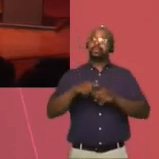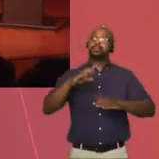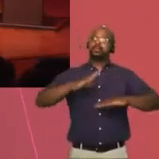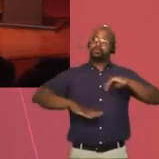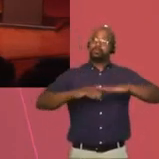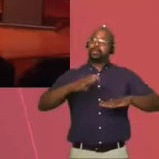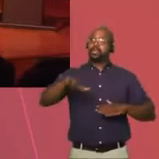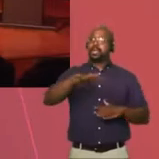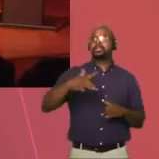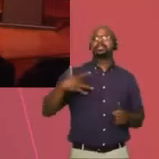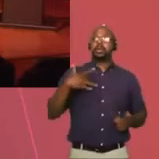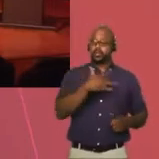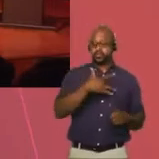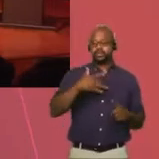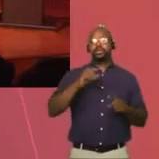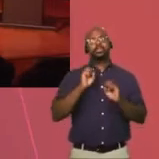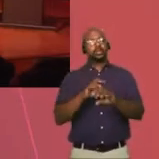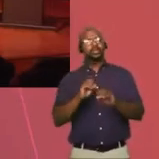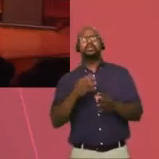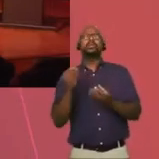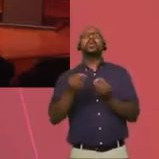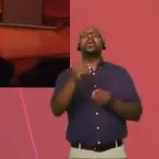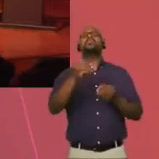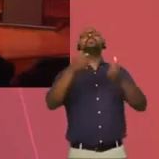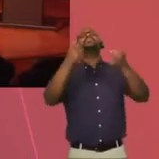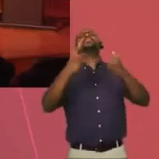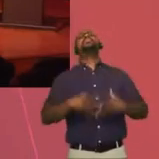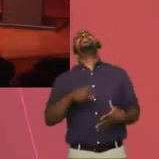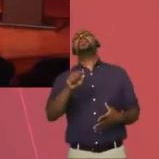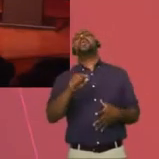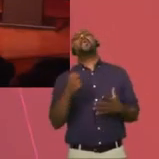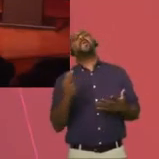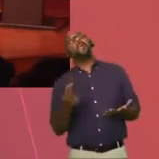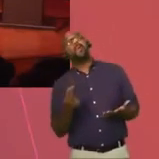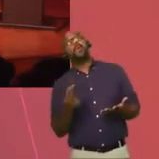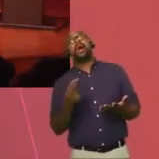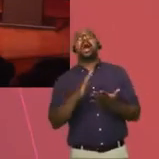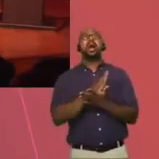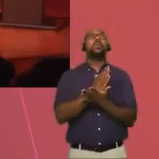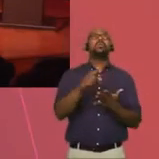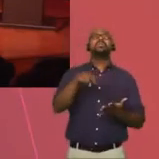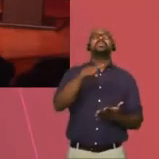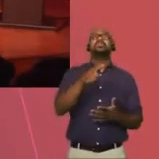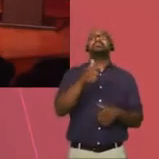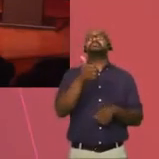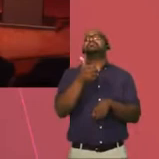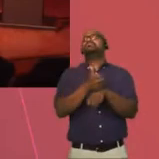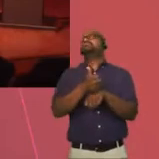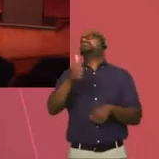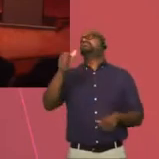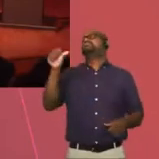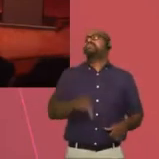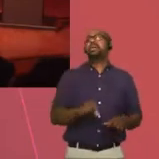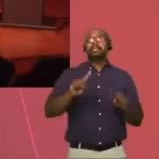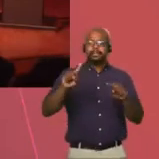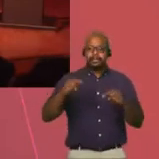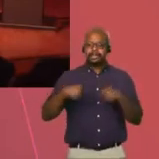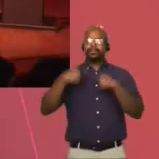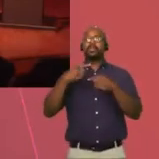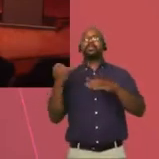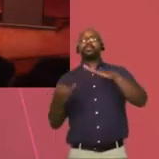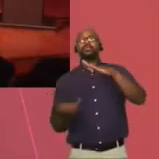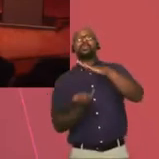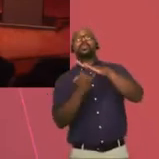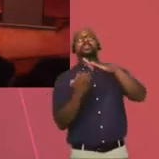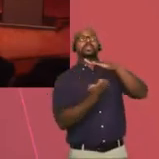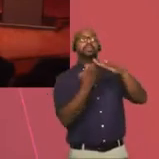Profissionais de Saúde e de educação como o senhor destacaria ou alguns dos maiores desafios das instituições e